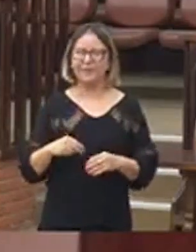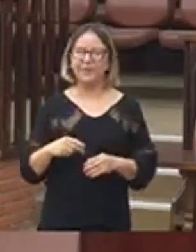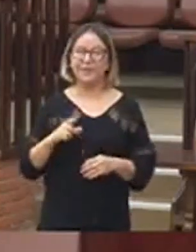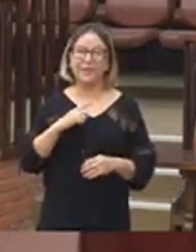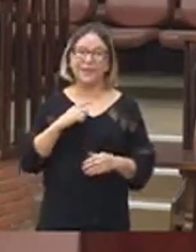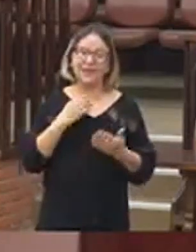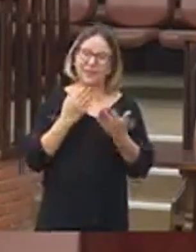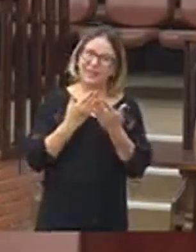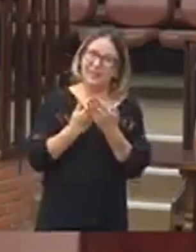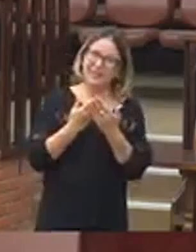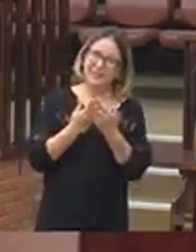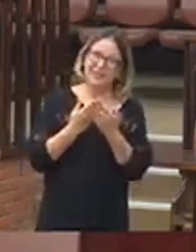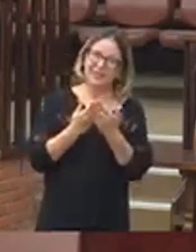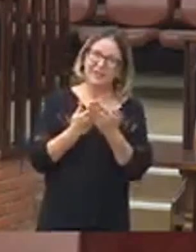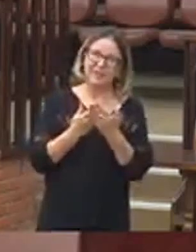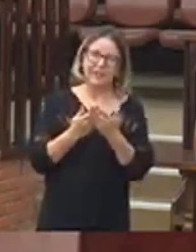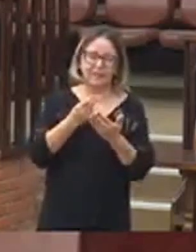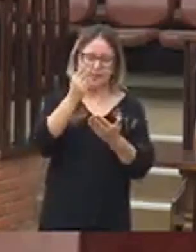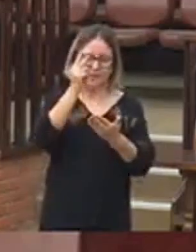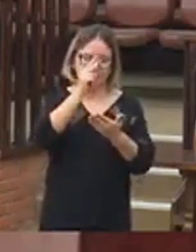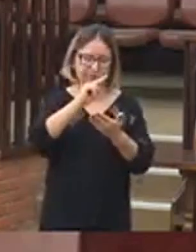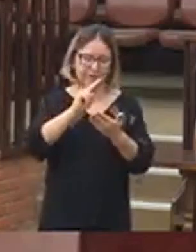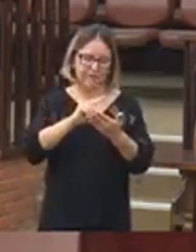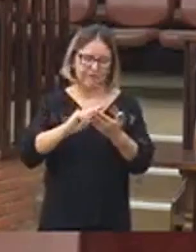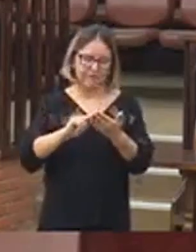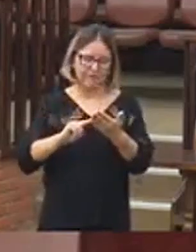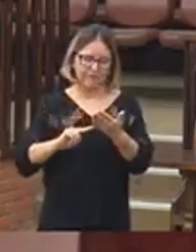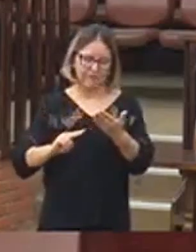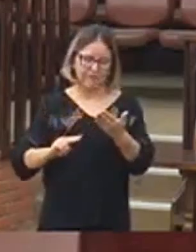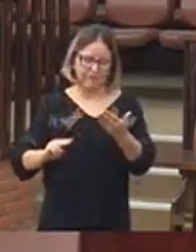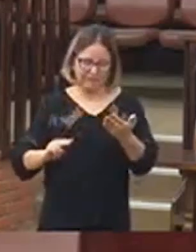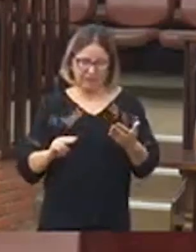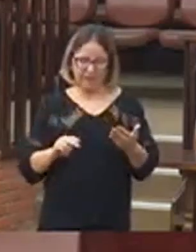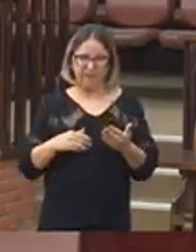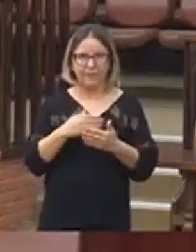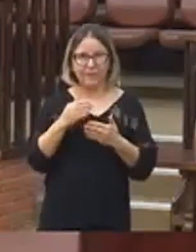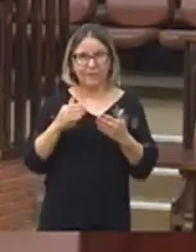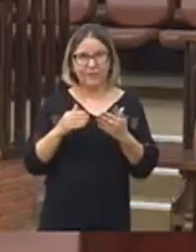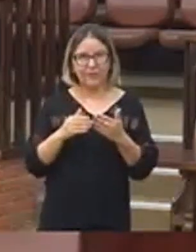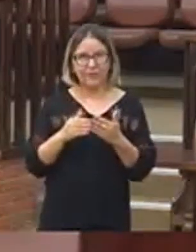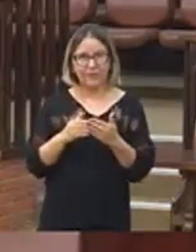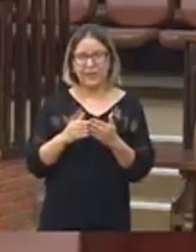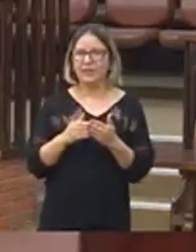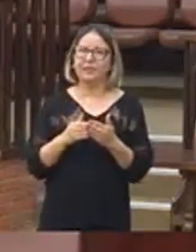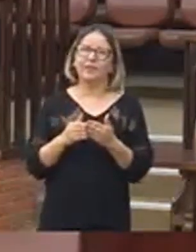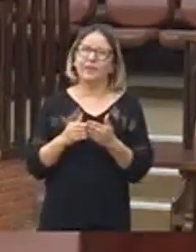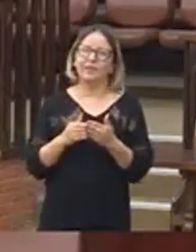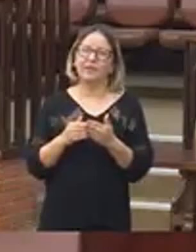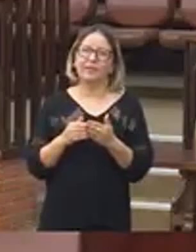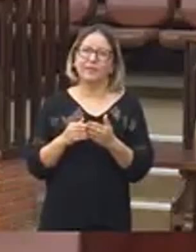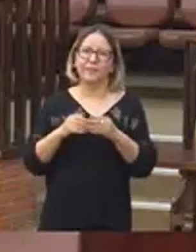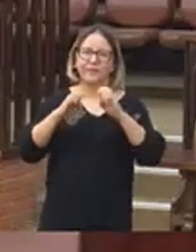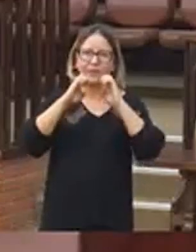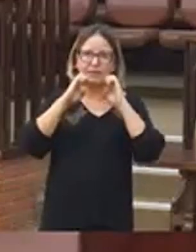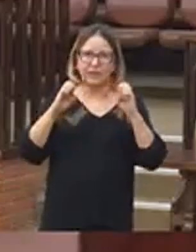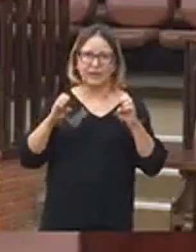caminhado vendo todo este processo. Esse é o último dos evangelhos